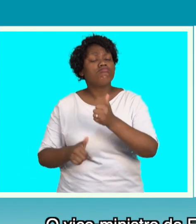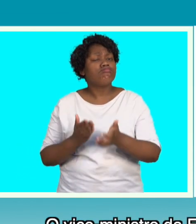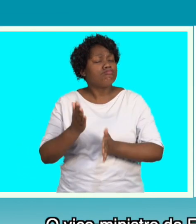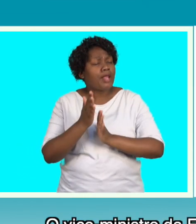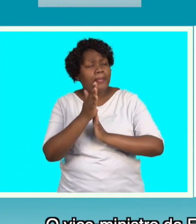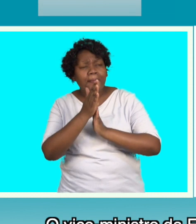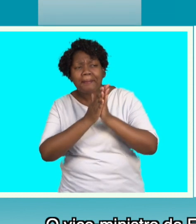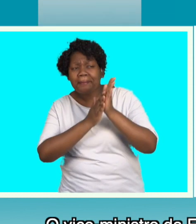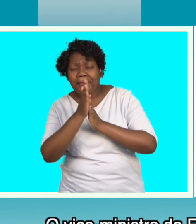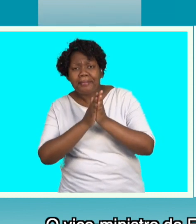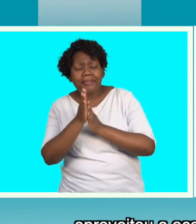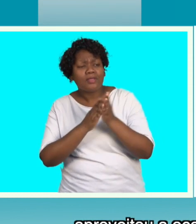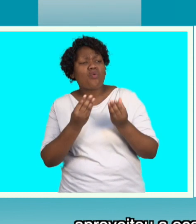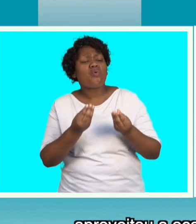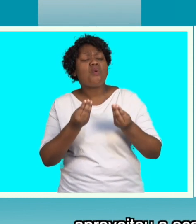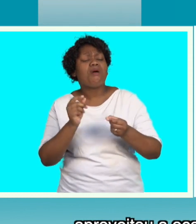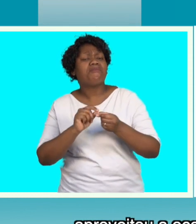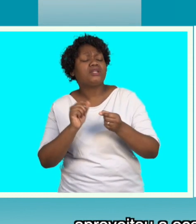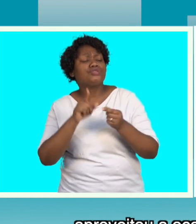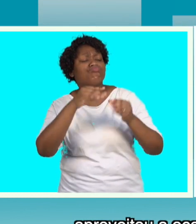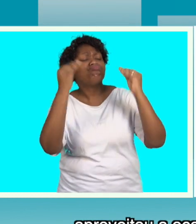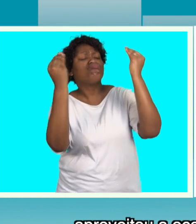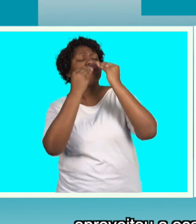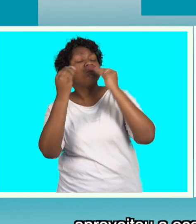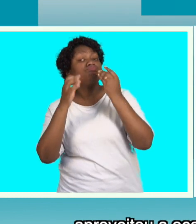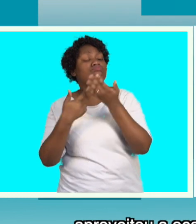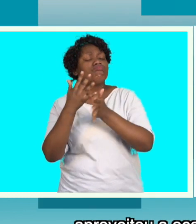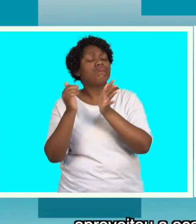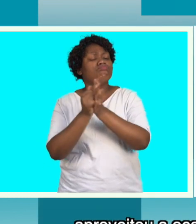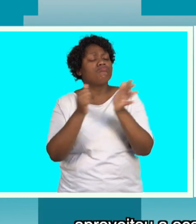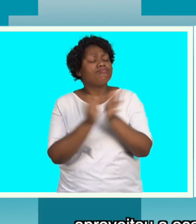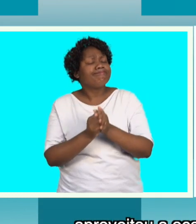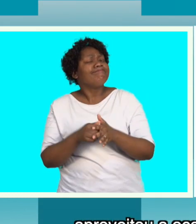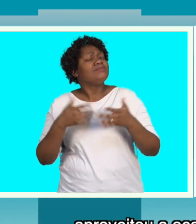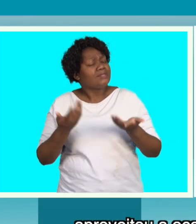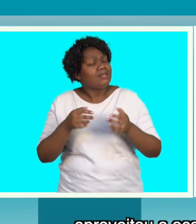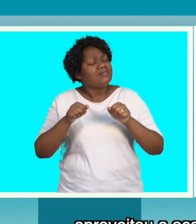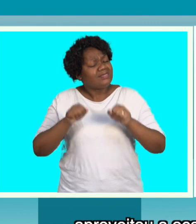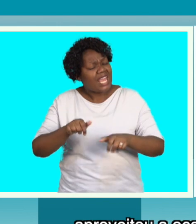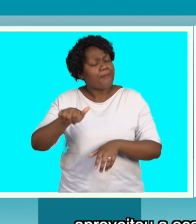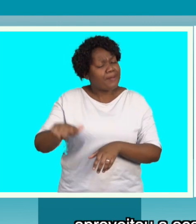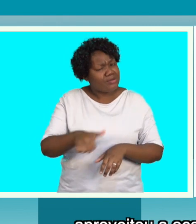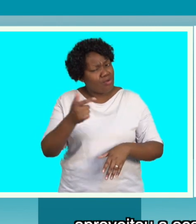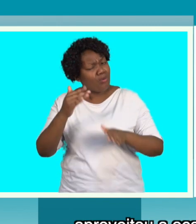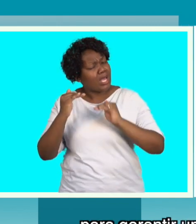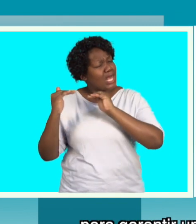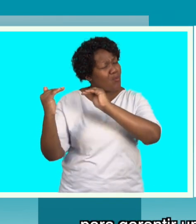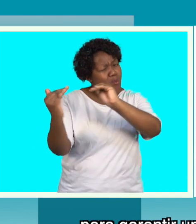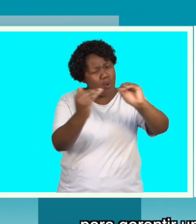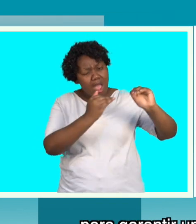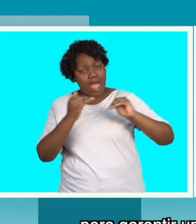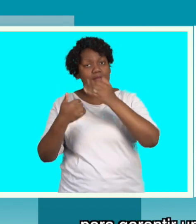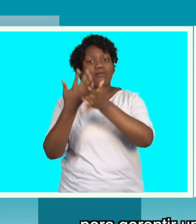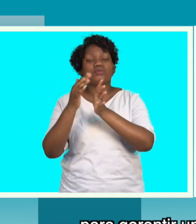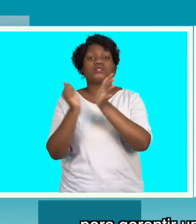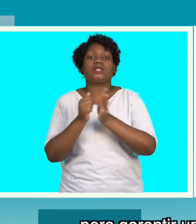Desenvolvimento Humano, Armindo Ungunga, aproveitou a ocasião para assegurar que vai fazer uso da sua formação como linguista para garantir